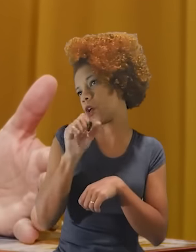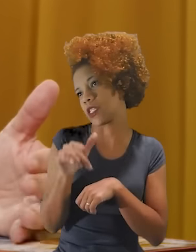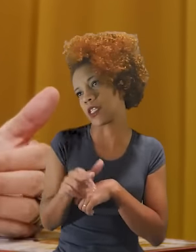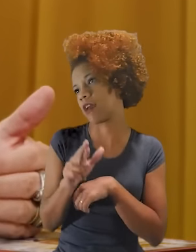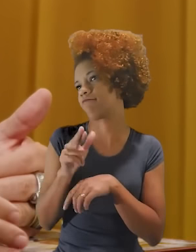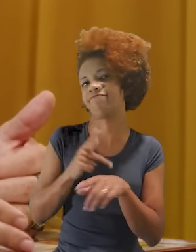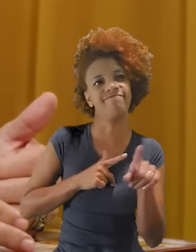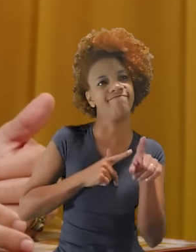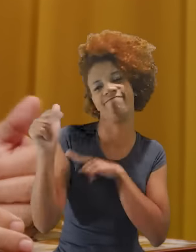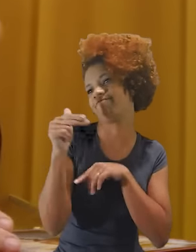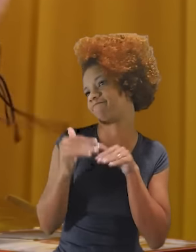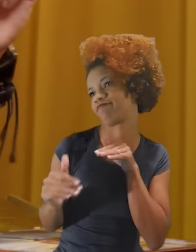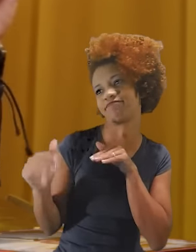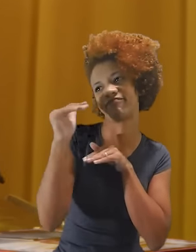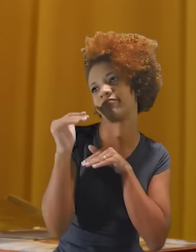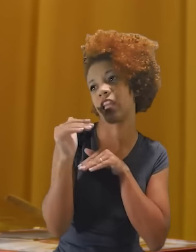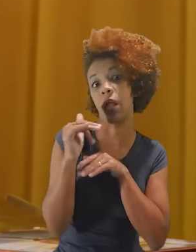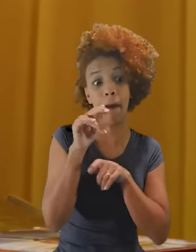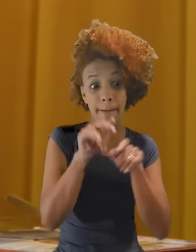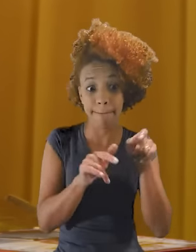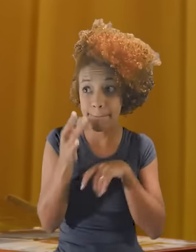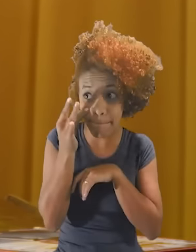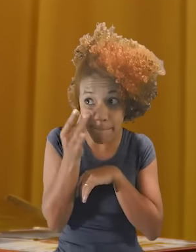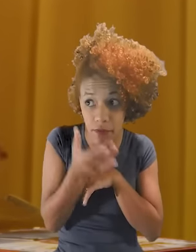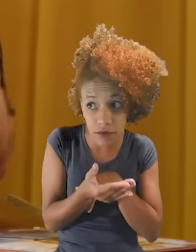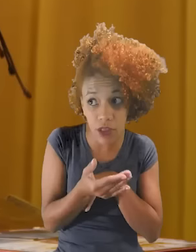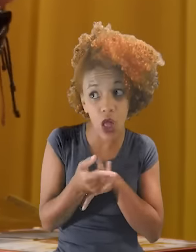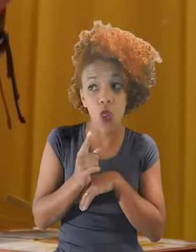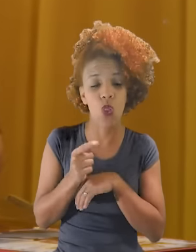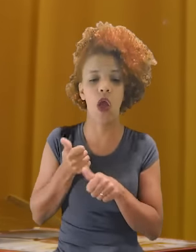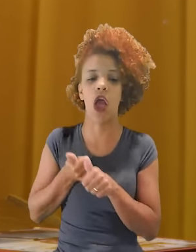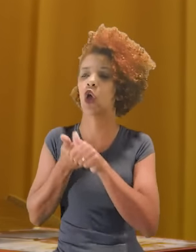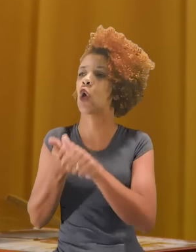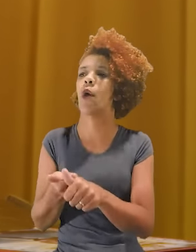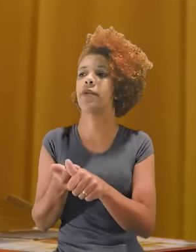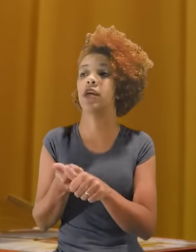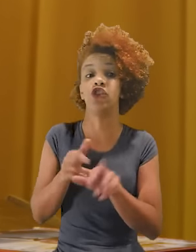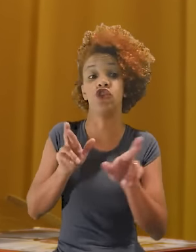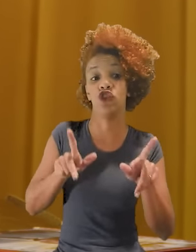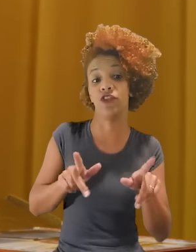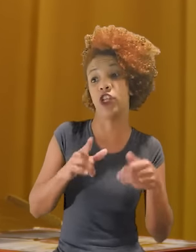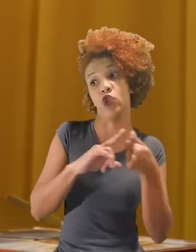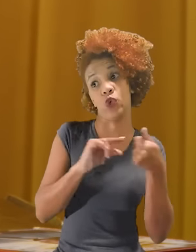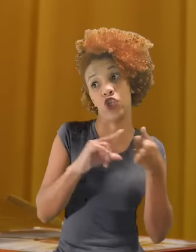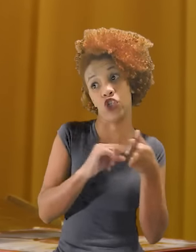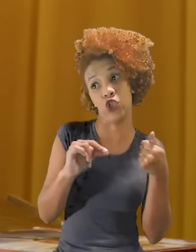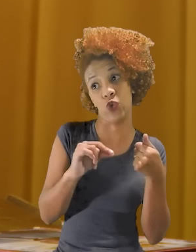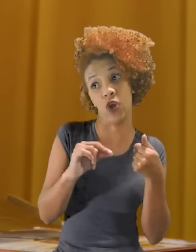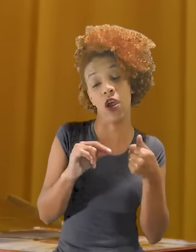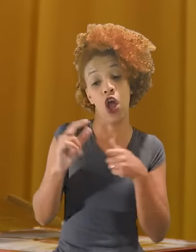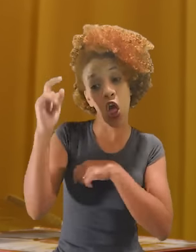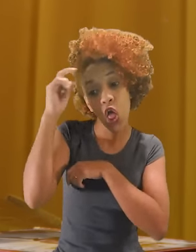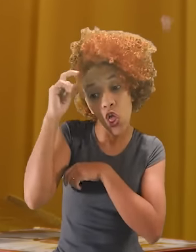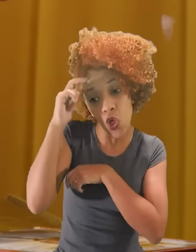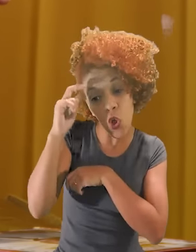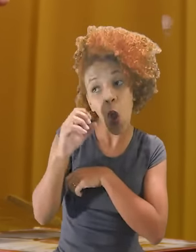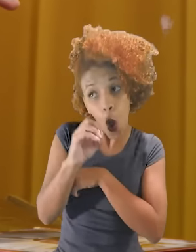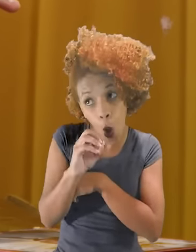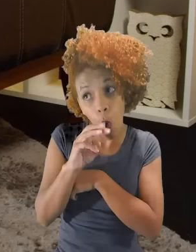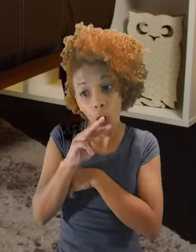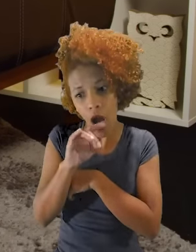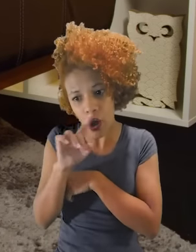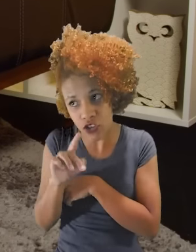recordista absoluto. Isso eu digo de pessoa física, eu não estou falando a companhia. A gente sempre tem que diferenciar o artigo, né? Sim. Eu estou falando do Disney, né? Sim. O